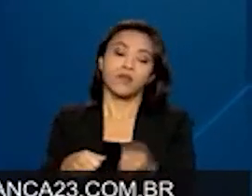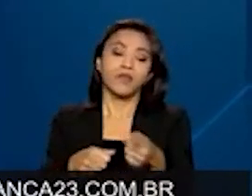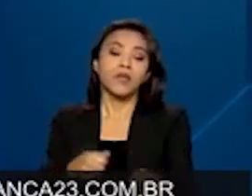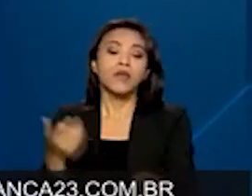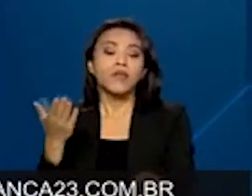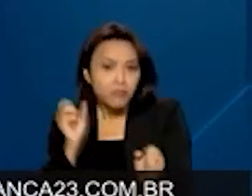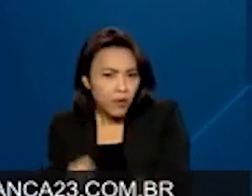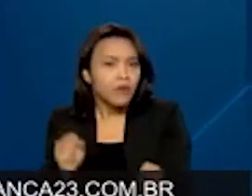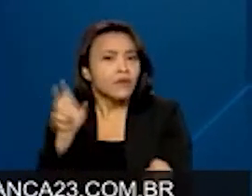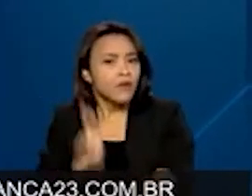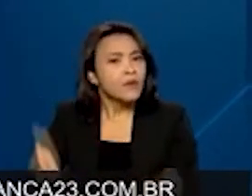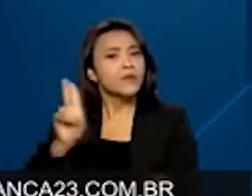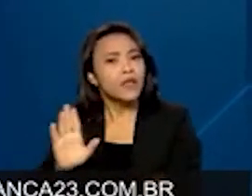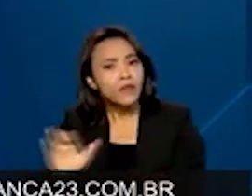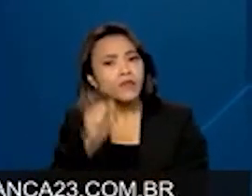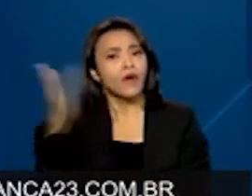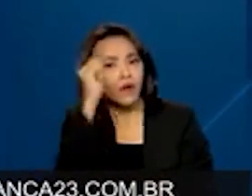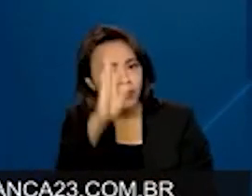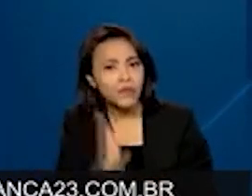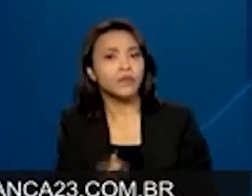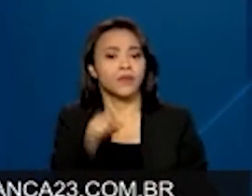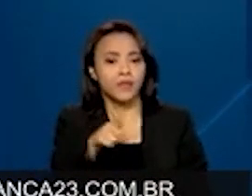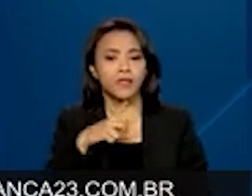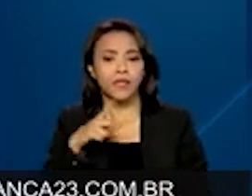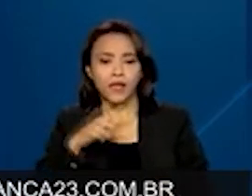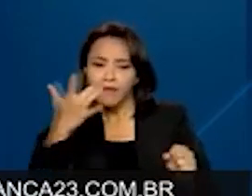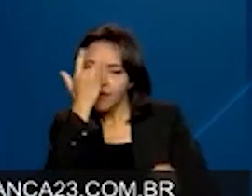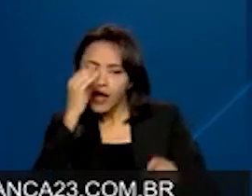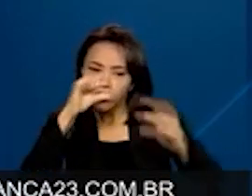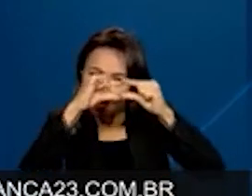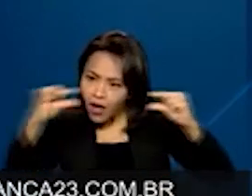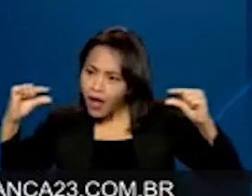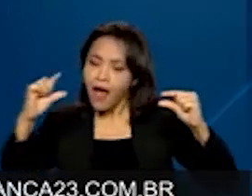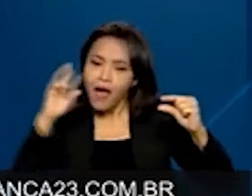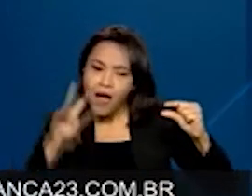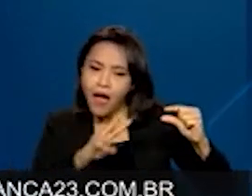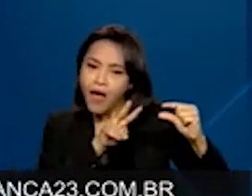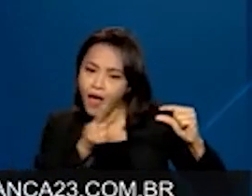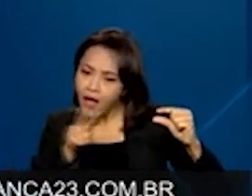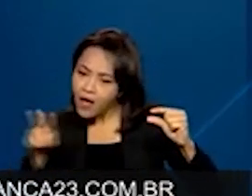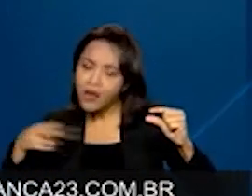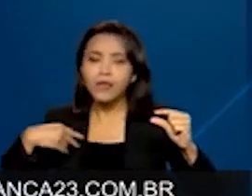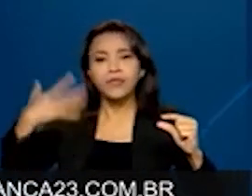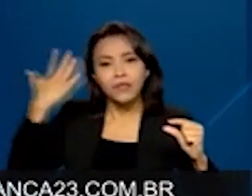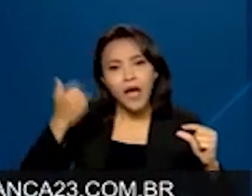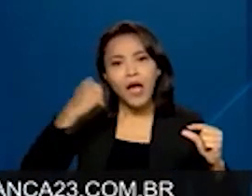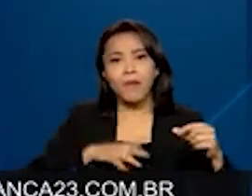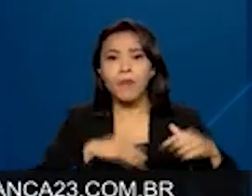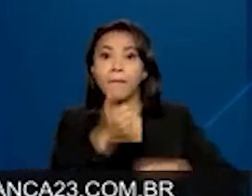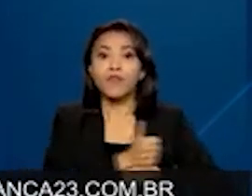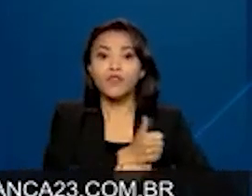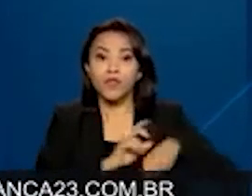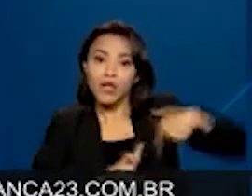e poderá ser utilizada no exterior. São códigos facilmente interpretados por agentes de trânsito de